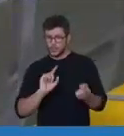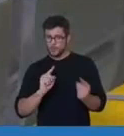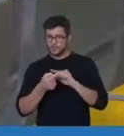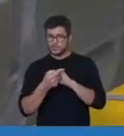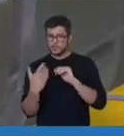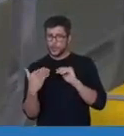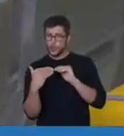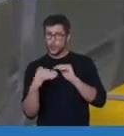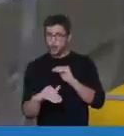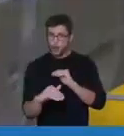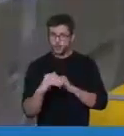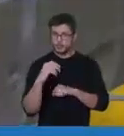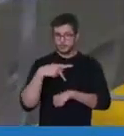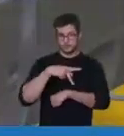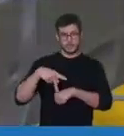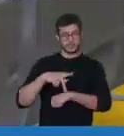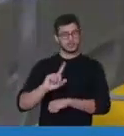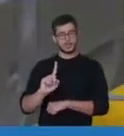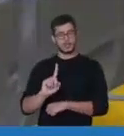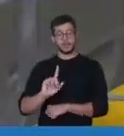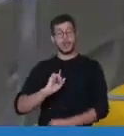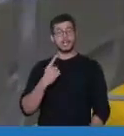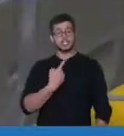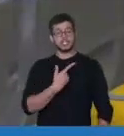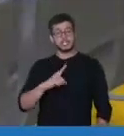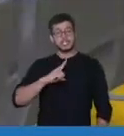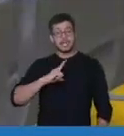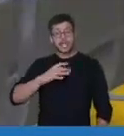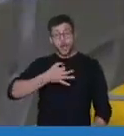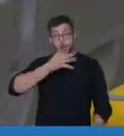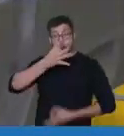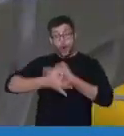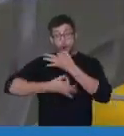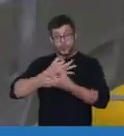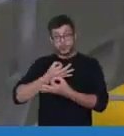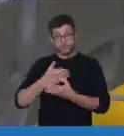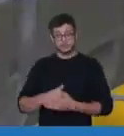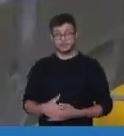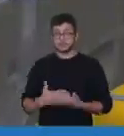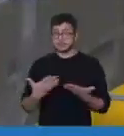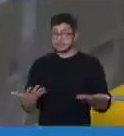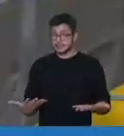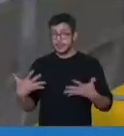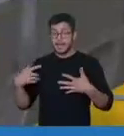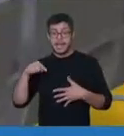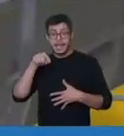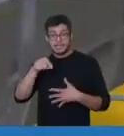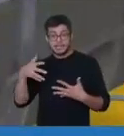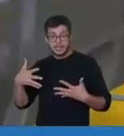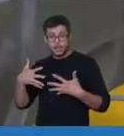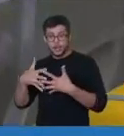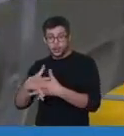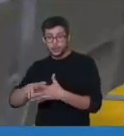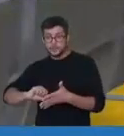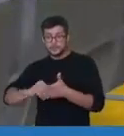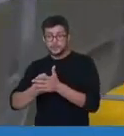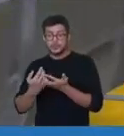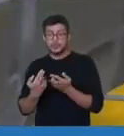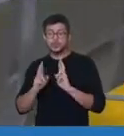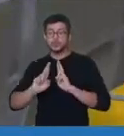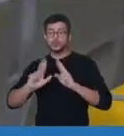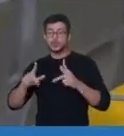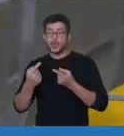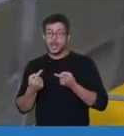temos nosso posicionamento. E a nossa obstrução, eu disse no plenário ontem, a obstrução não é ao governo.